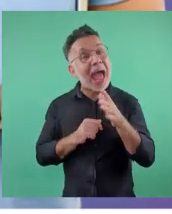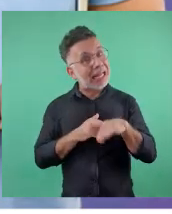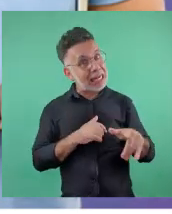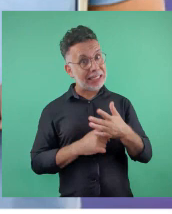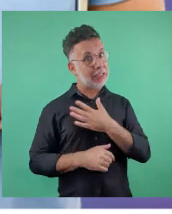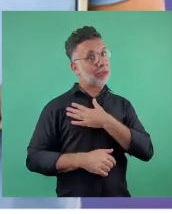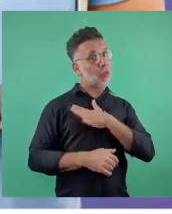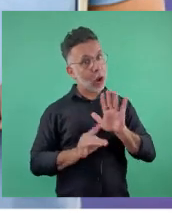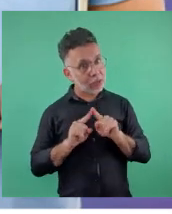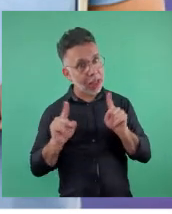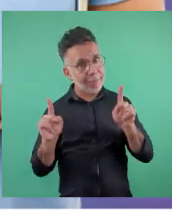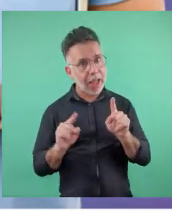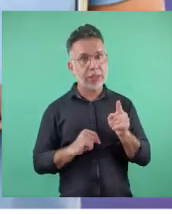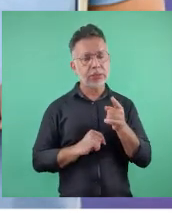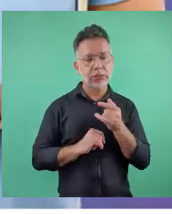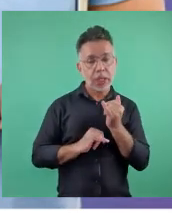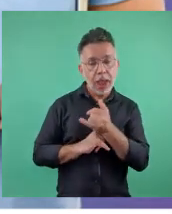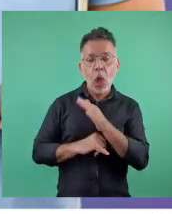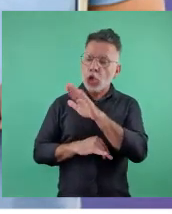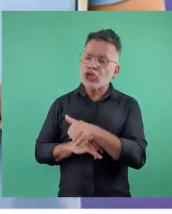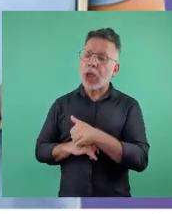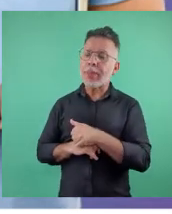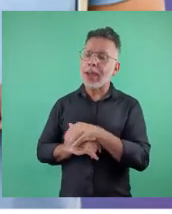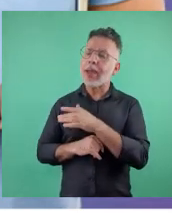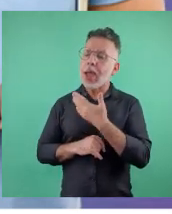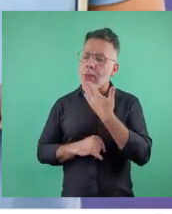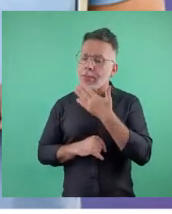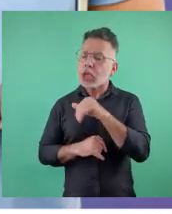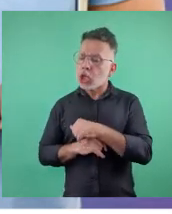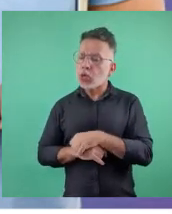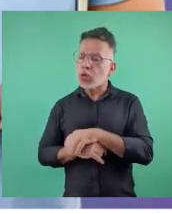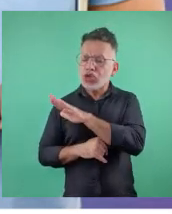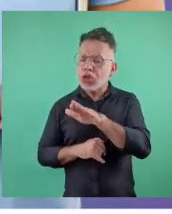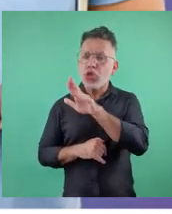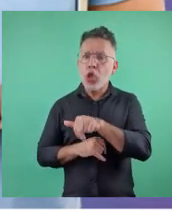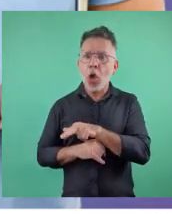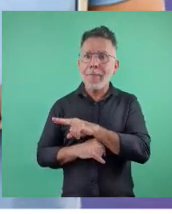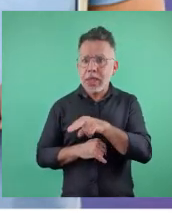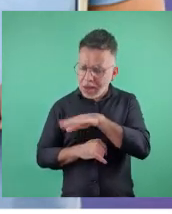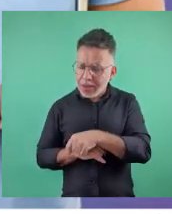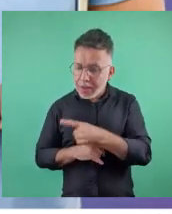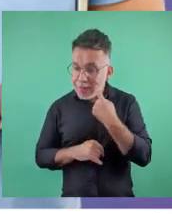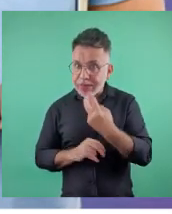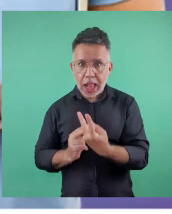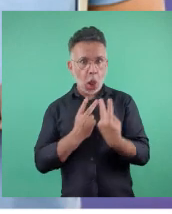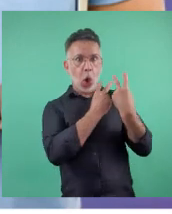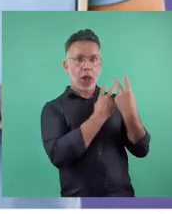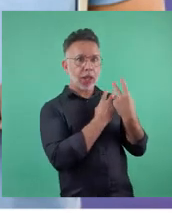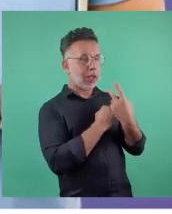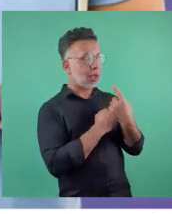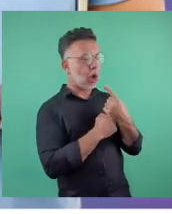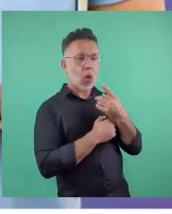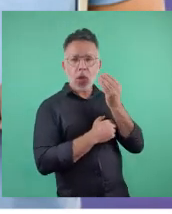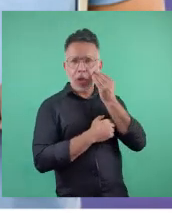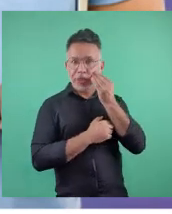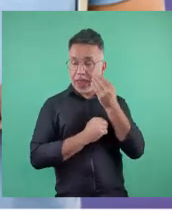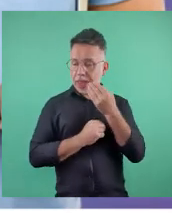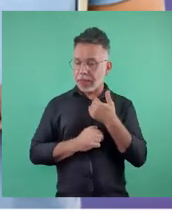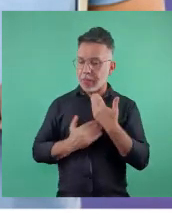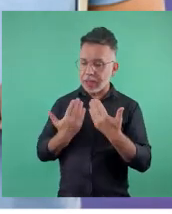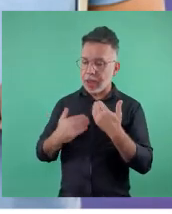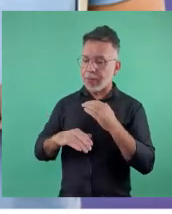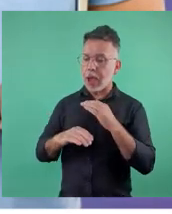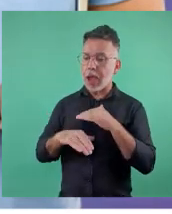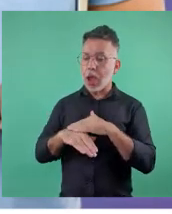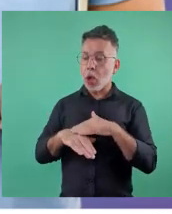deixa eu ver se o fone está alto, a criança não vai gostar muito. Uma dica é a seguinte, chama a criança e fala o nome dela e vê se ela